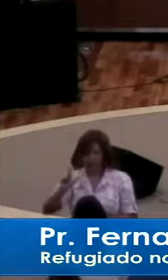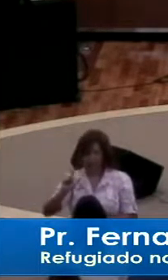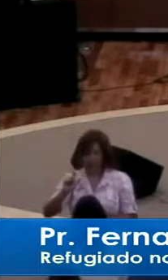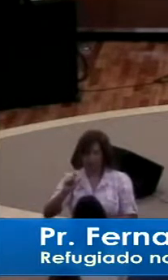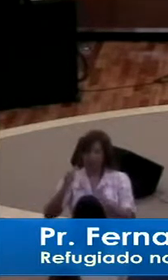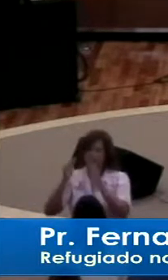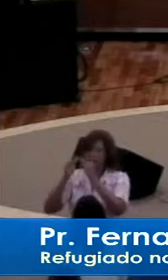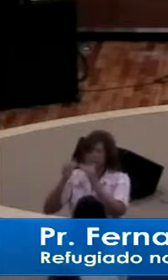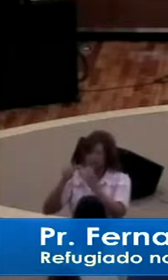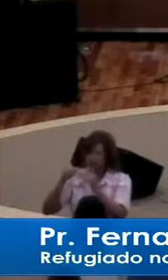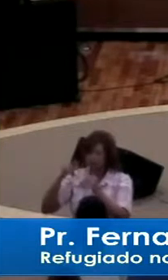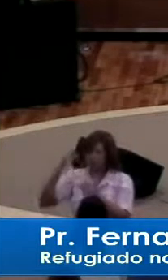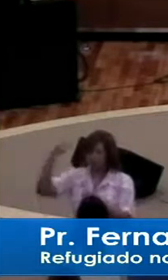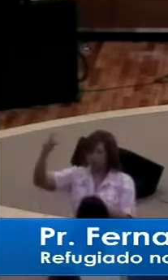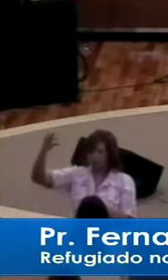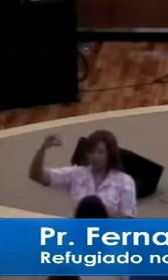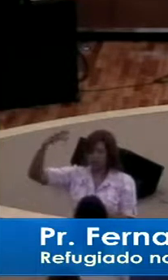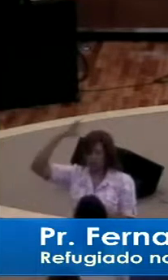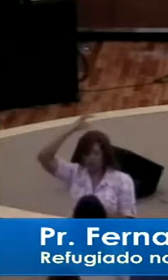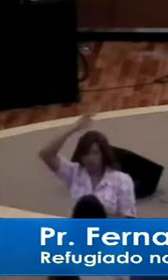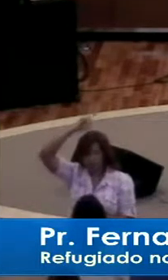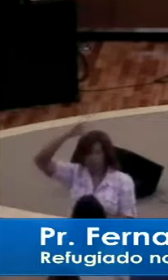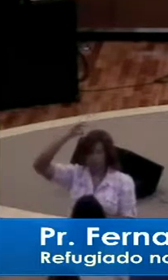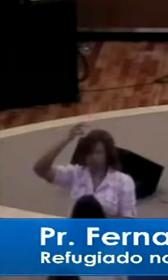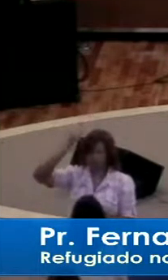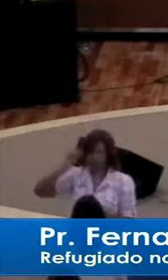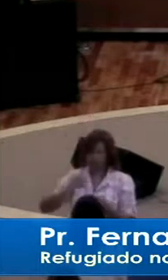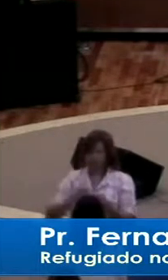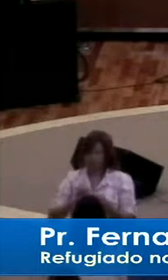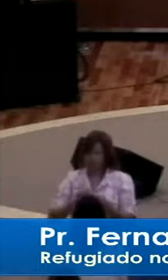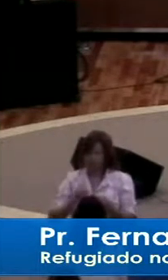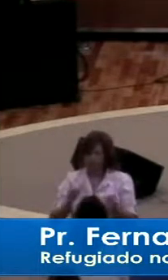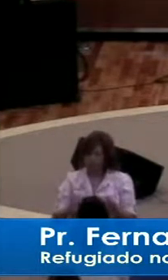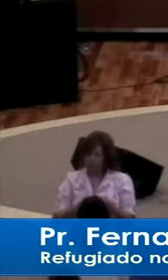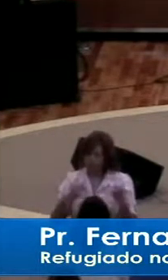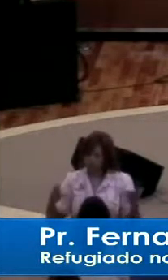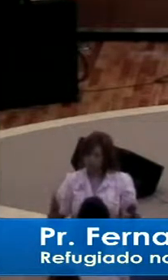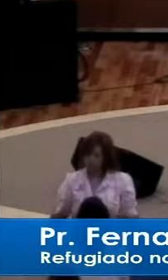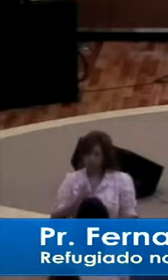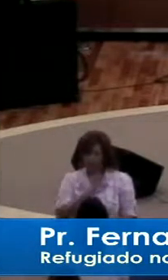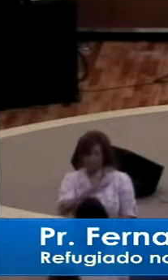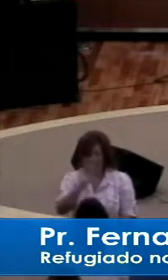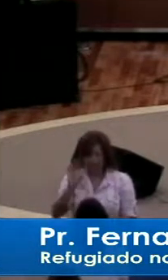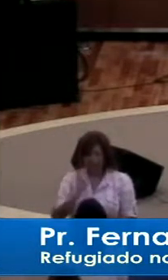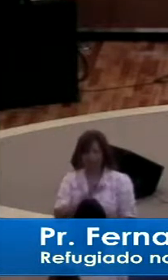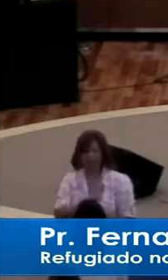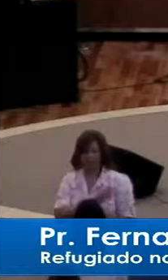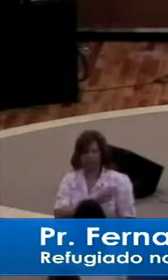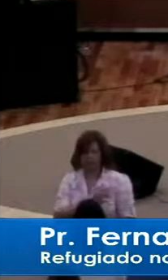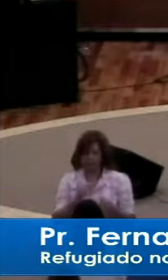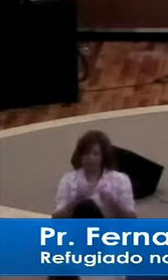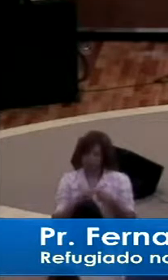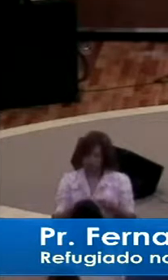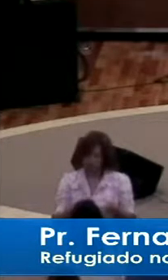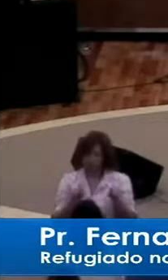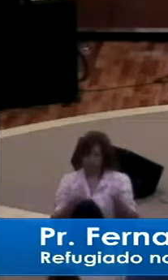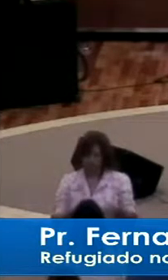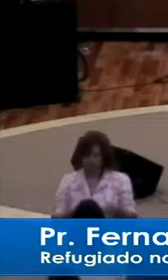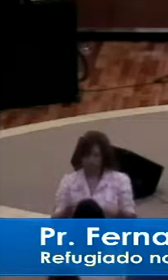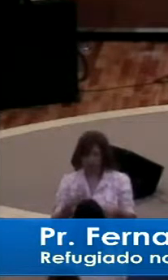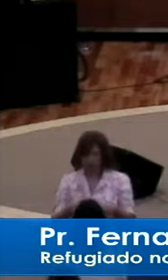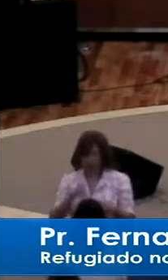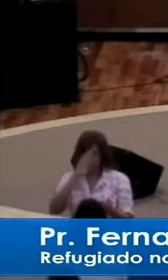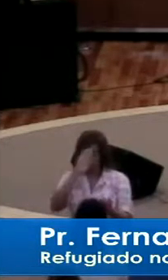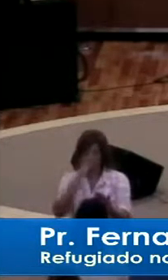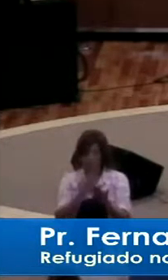teu Santo Espírito aplique em cada coração nesta manhã, porque viemos aqui e estamos aqui porque acreditamos que o